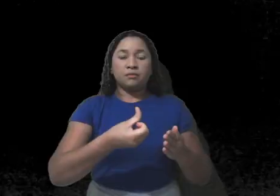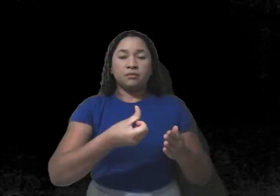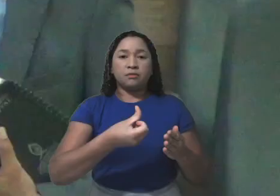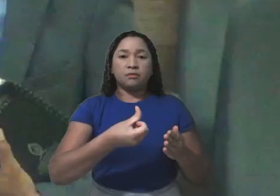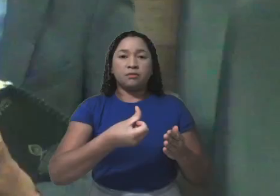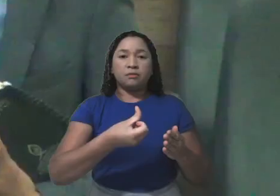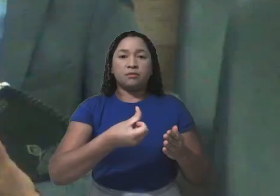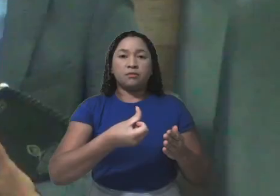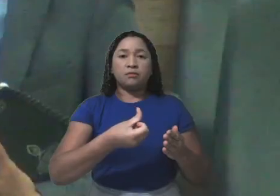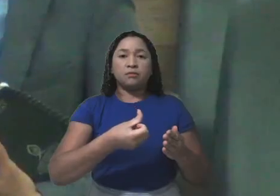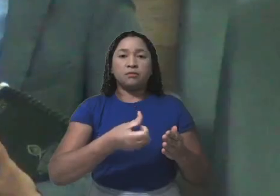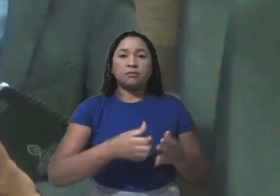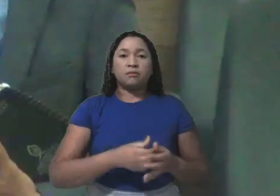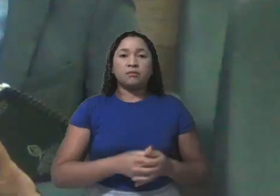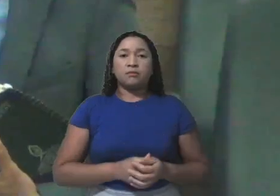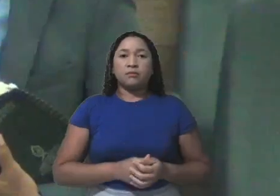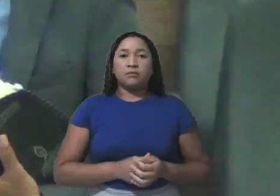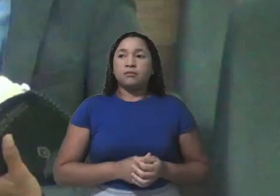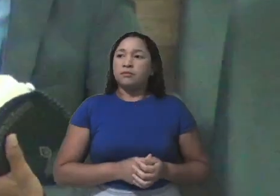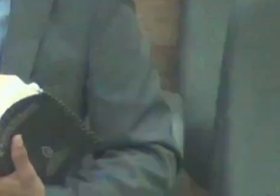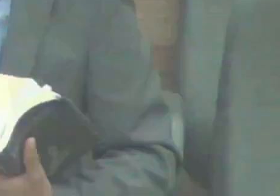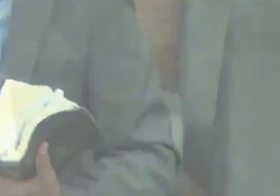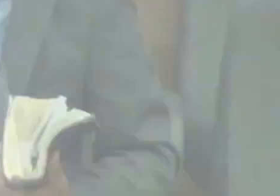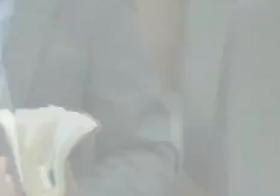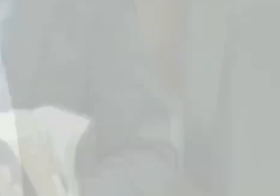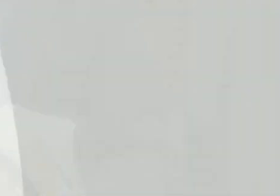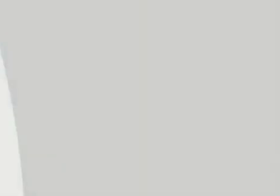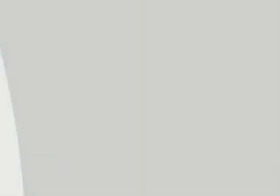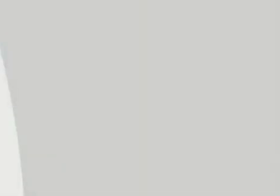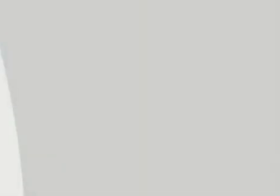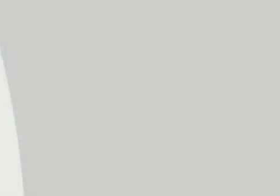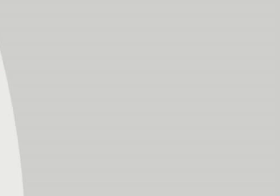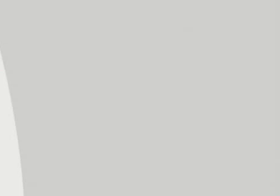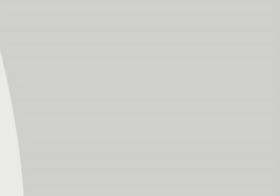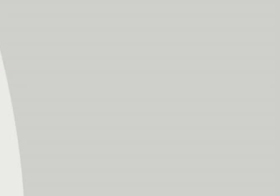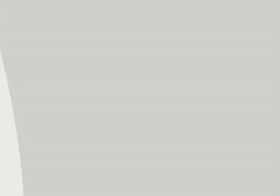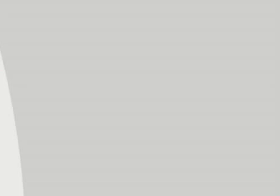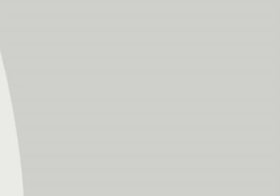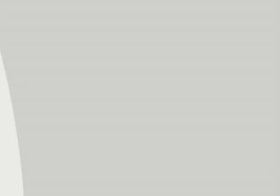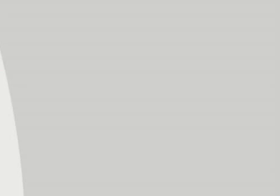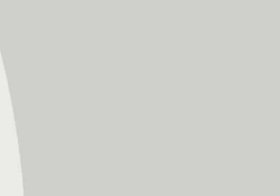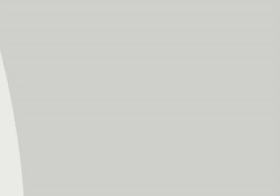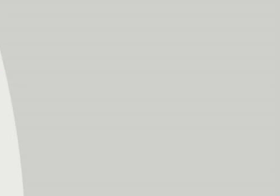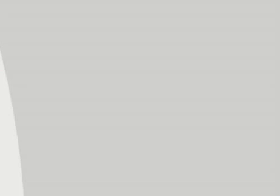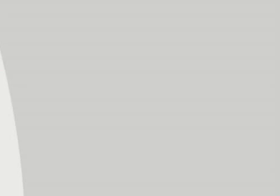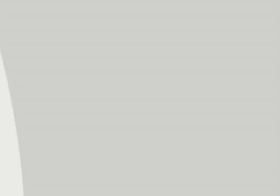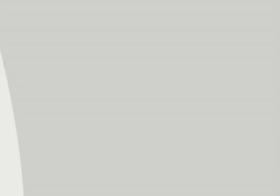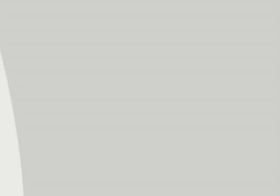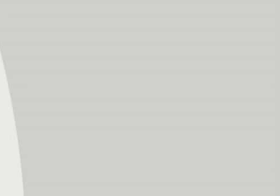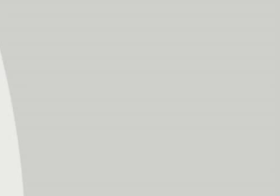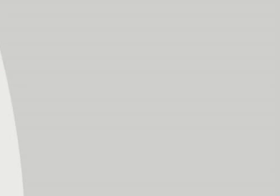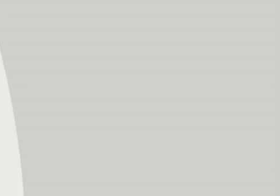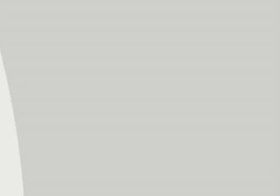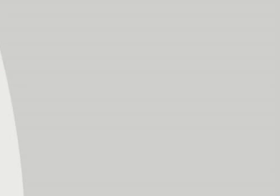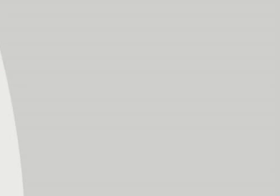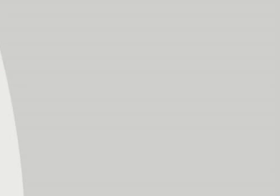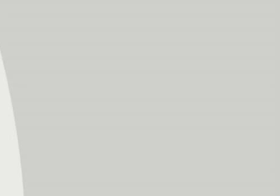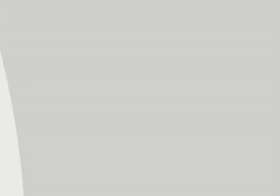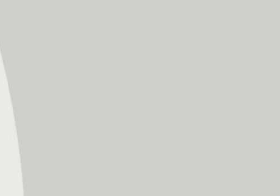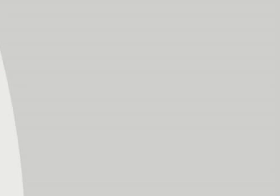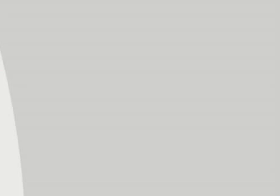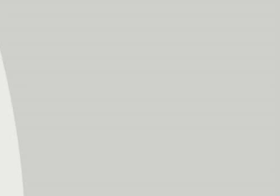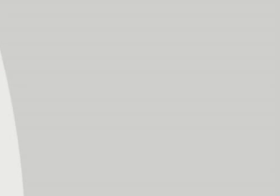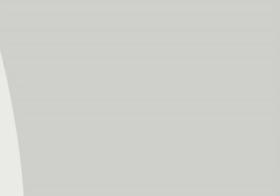5 e 6. Assim também Cristo não se glorificou a si mesmo para se fazer